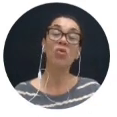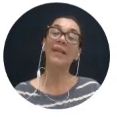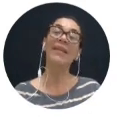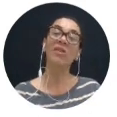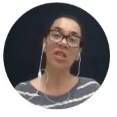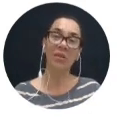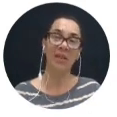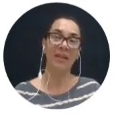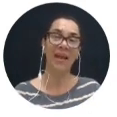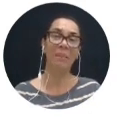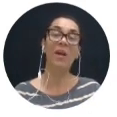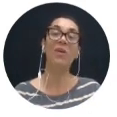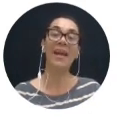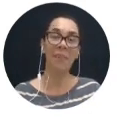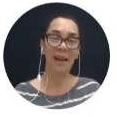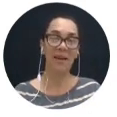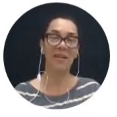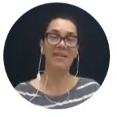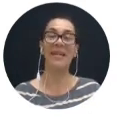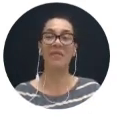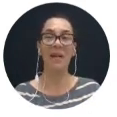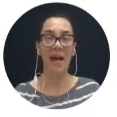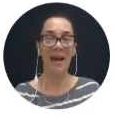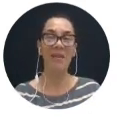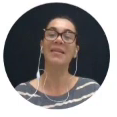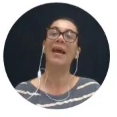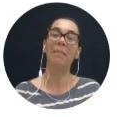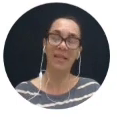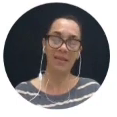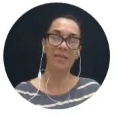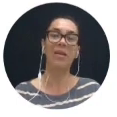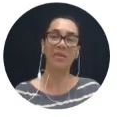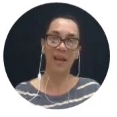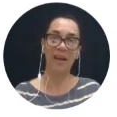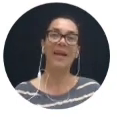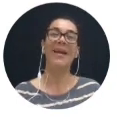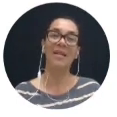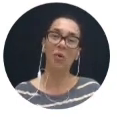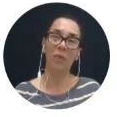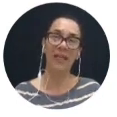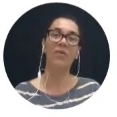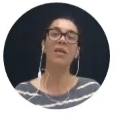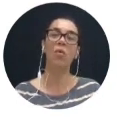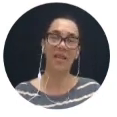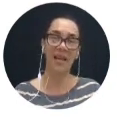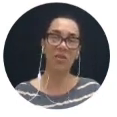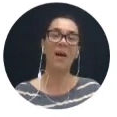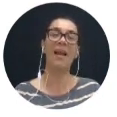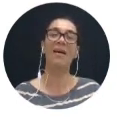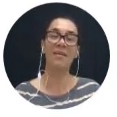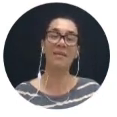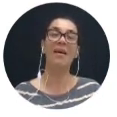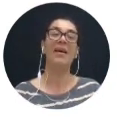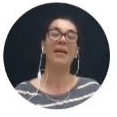está subentendido, né, que para eu ler palavras, escrever palavras, é preciso que eu tenha esse domínio, esse conceito